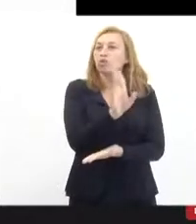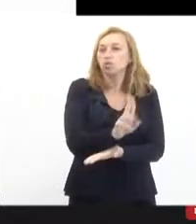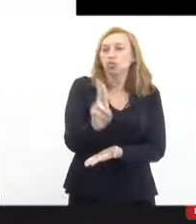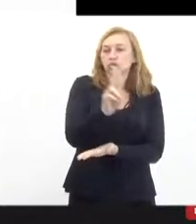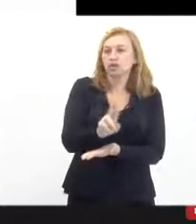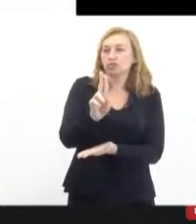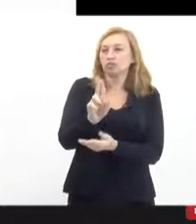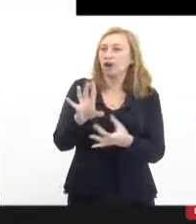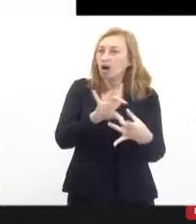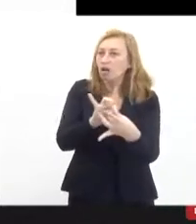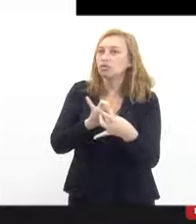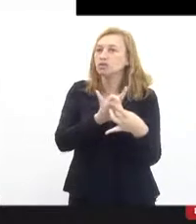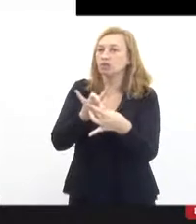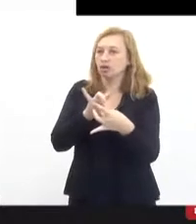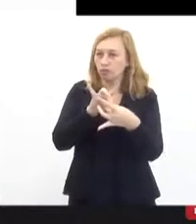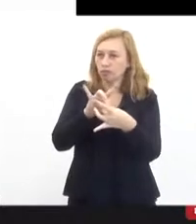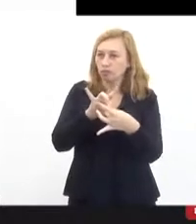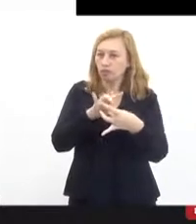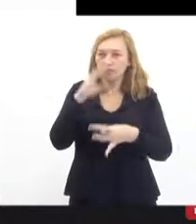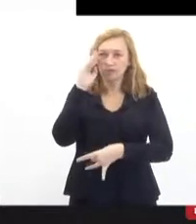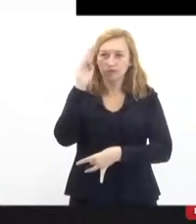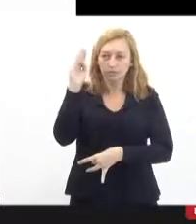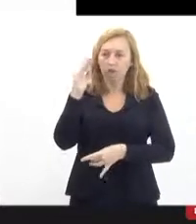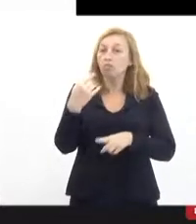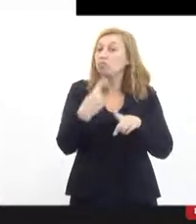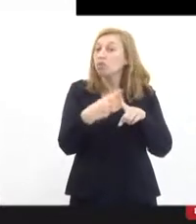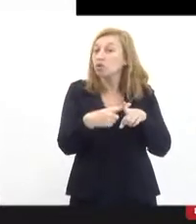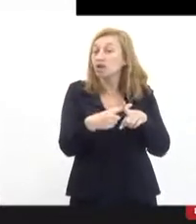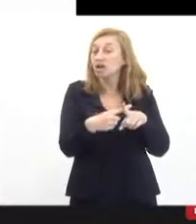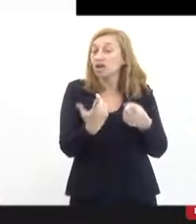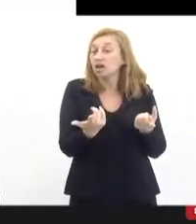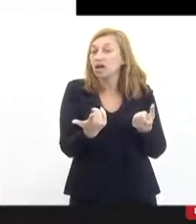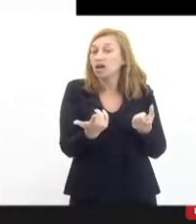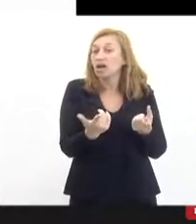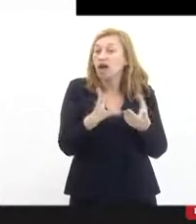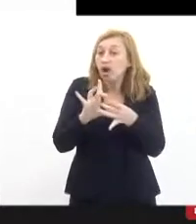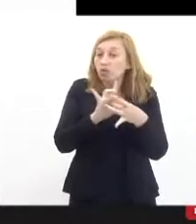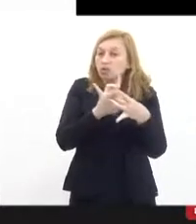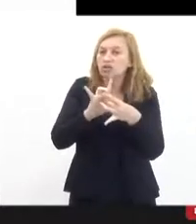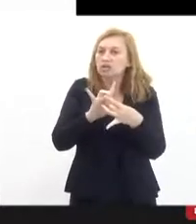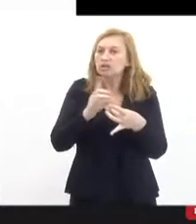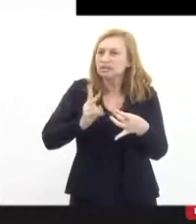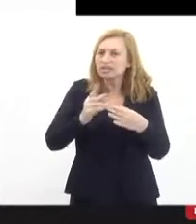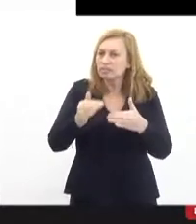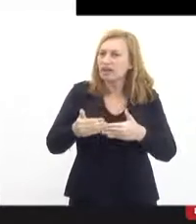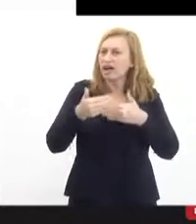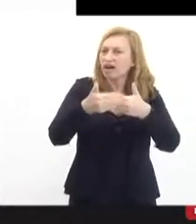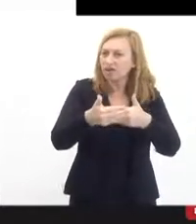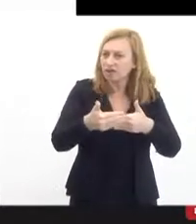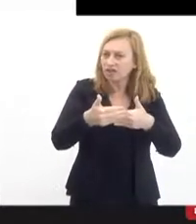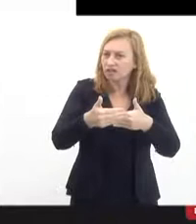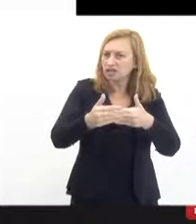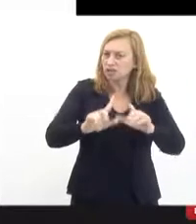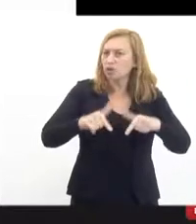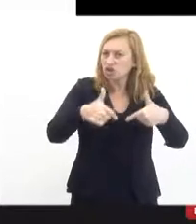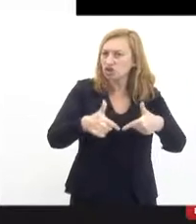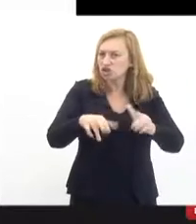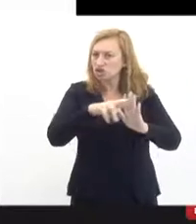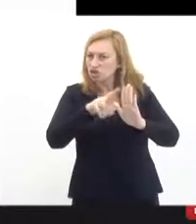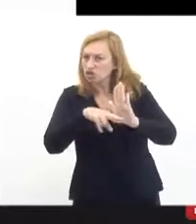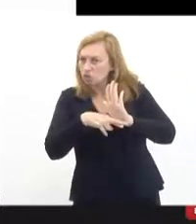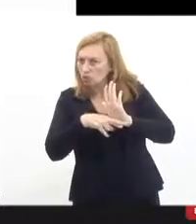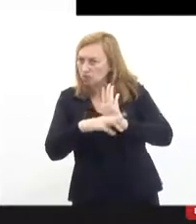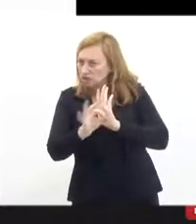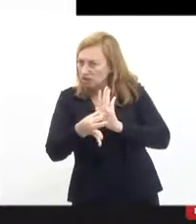a União como paradigma, porque, queira ou não, a União ela está sempre um pouco à frente, né, na aplicação das normas